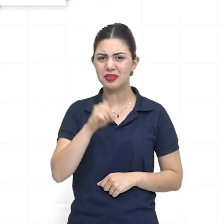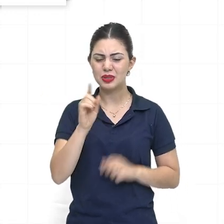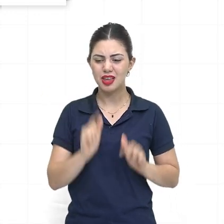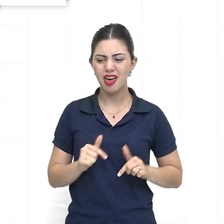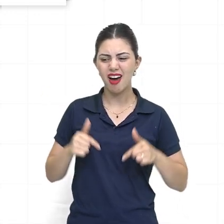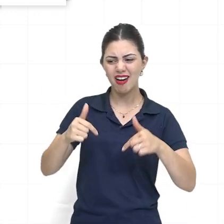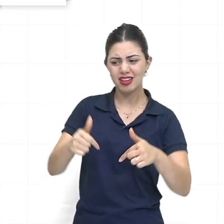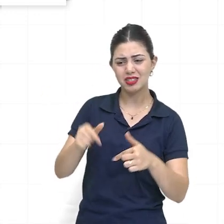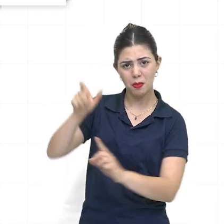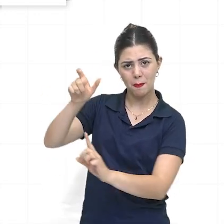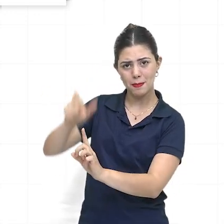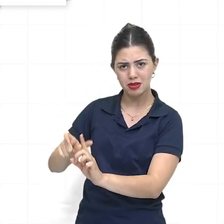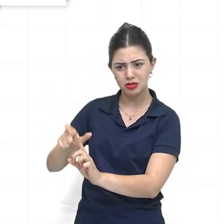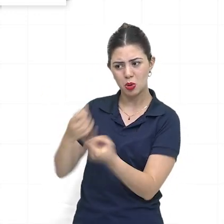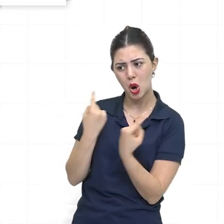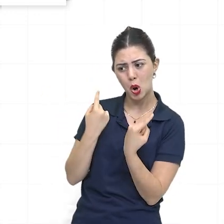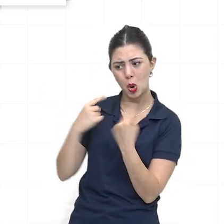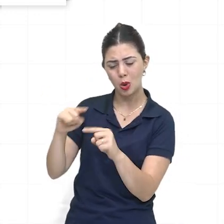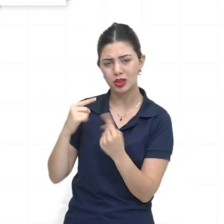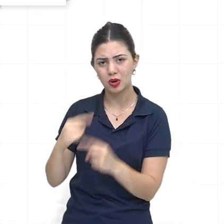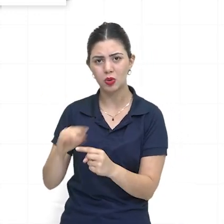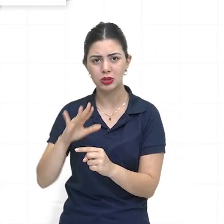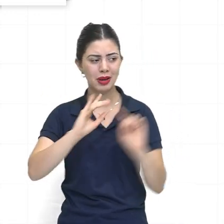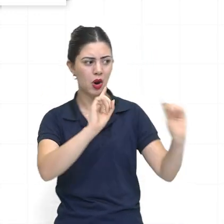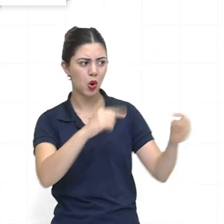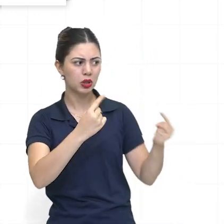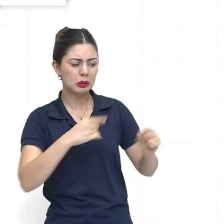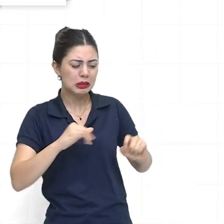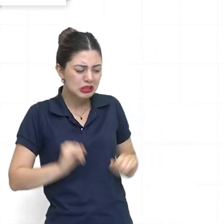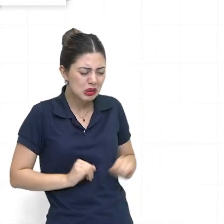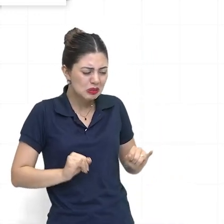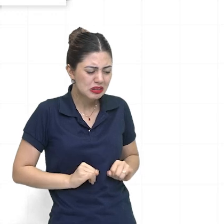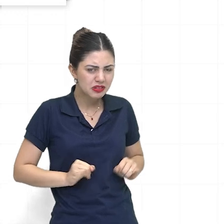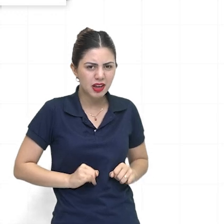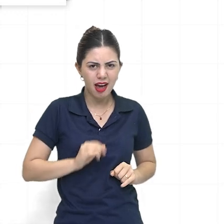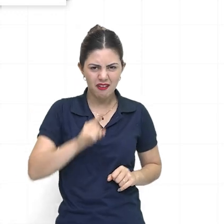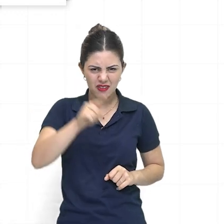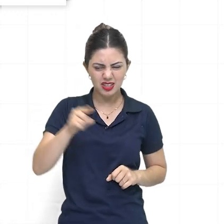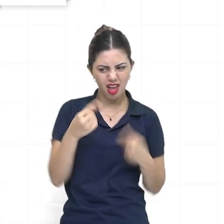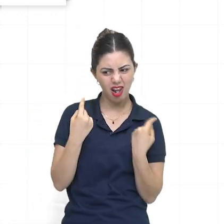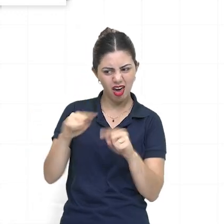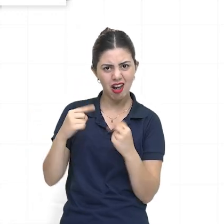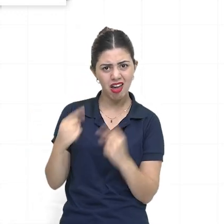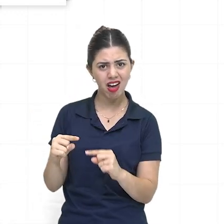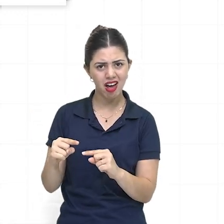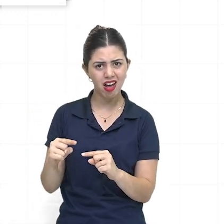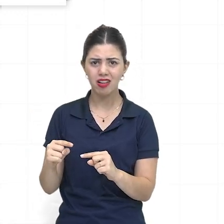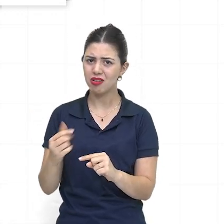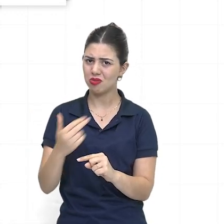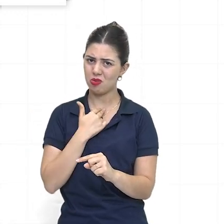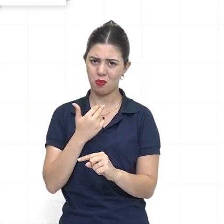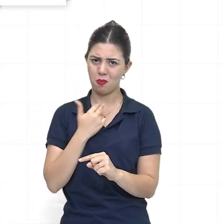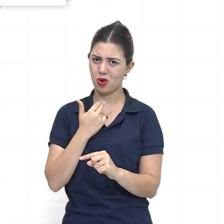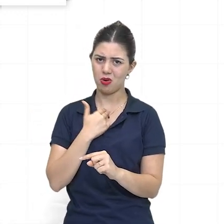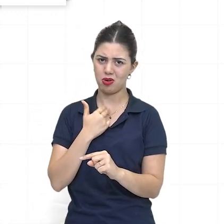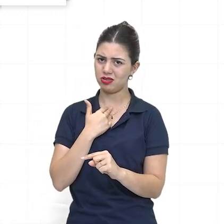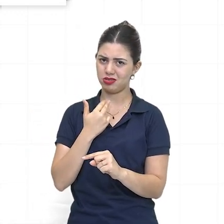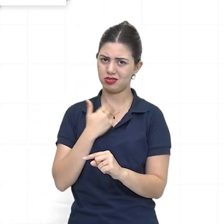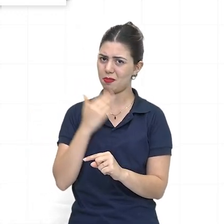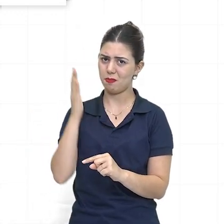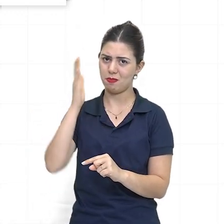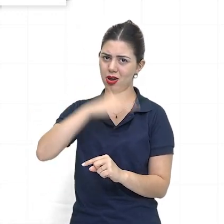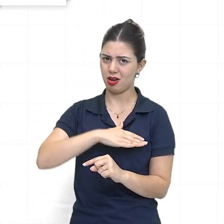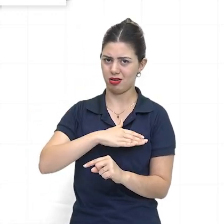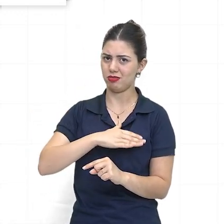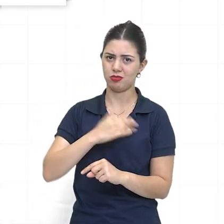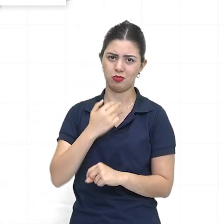ao seu semelhante que para você mesmo é doloroso, com certeza você está fazendo mal, não está